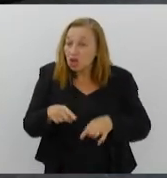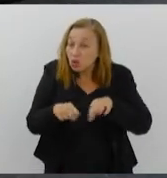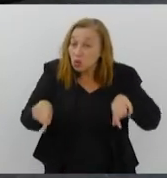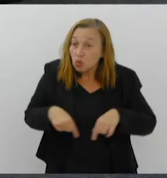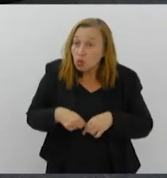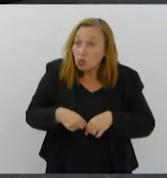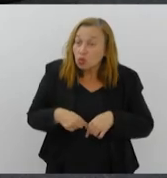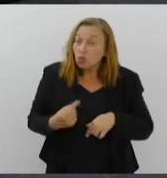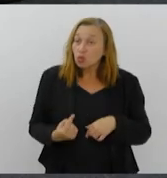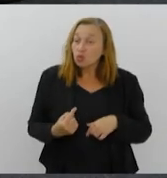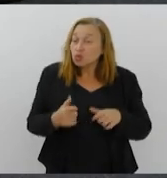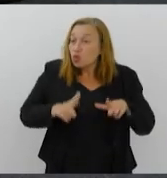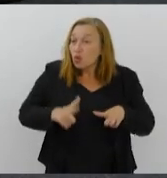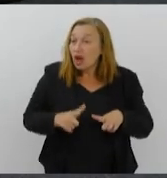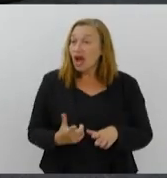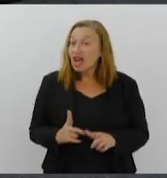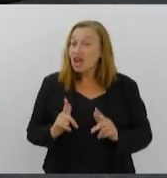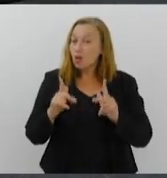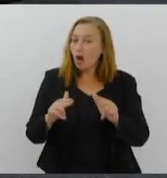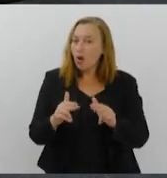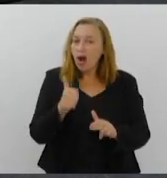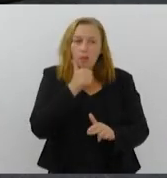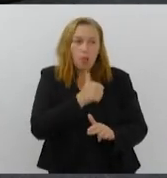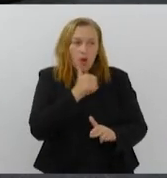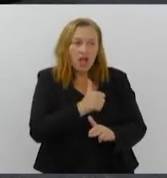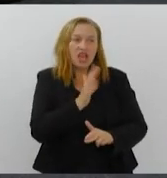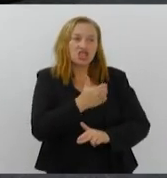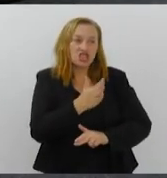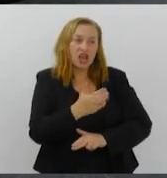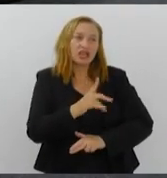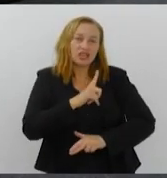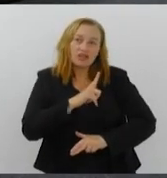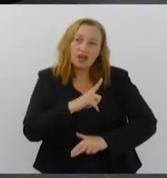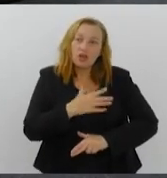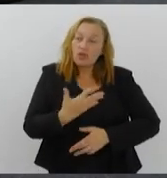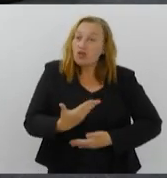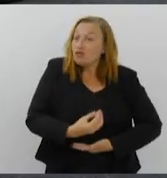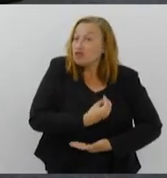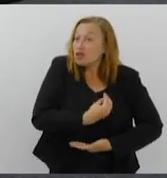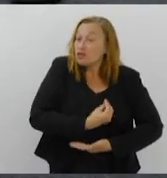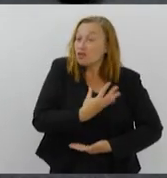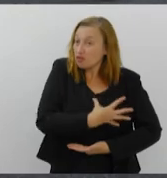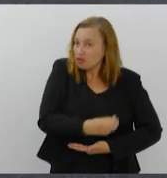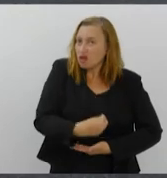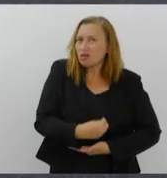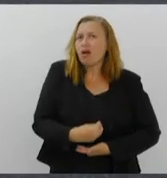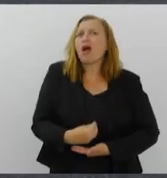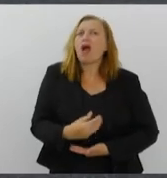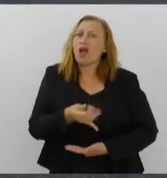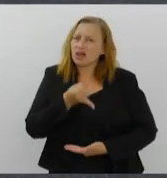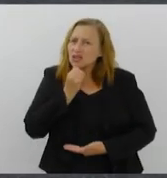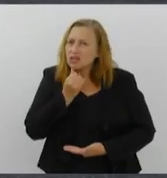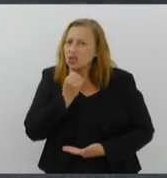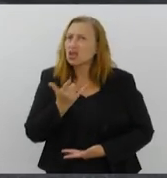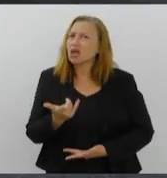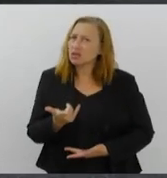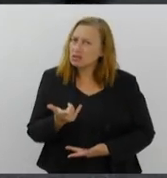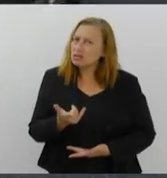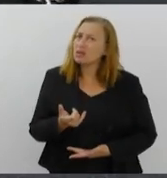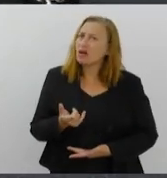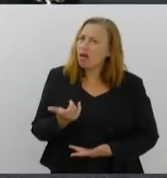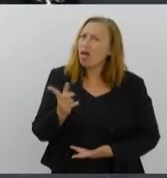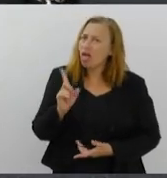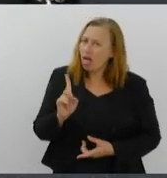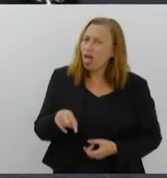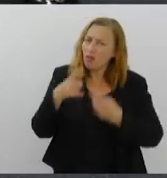ambiente físico que outras mulheres que tiveram, acabaram de ter a alegria de ter o seu filho, é uma tortura, é uma violência